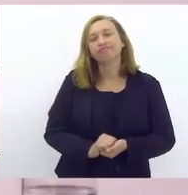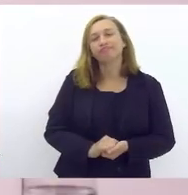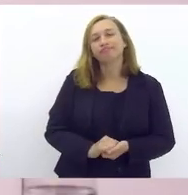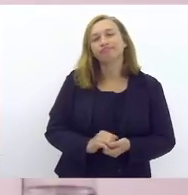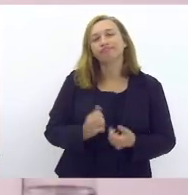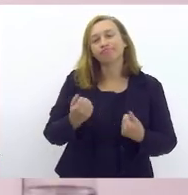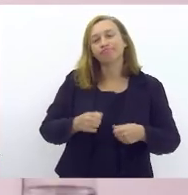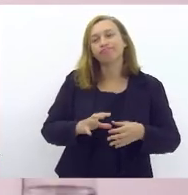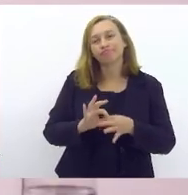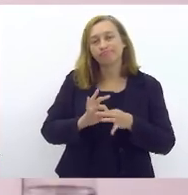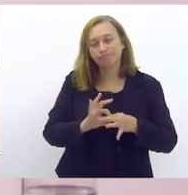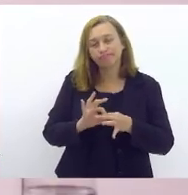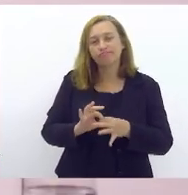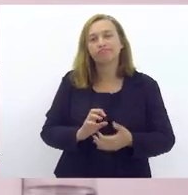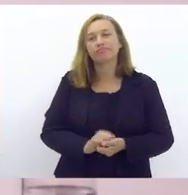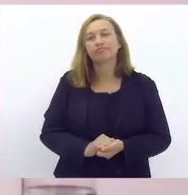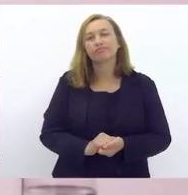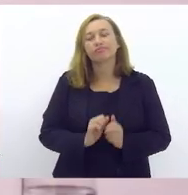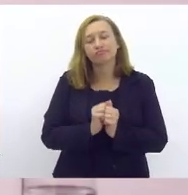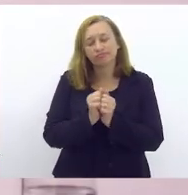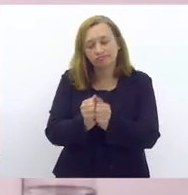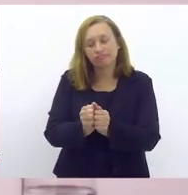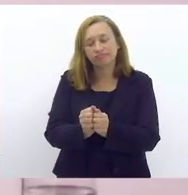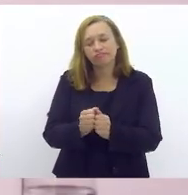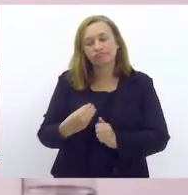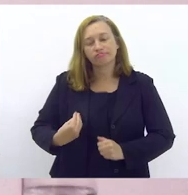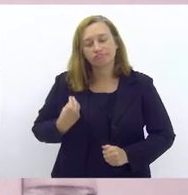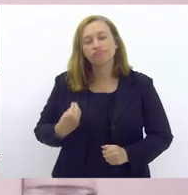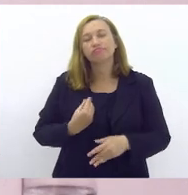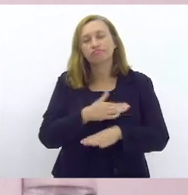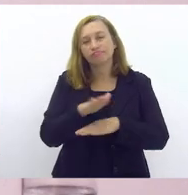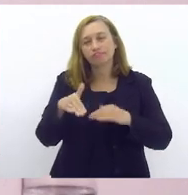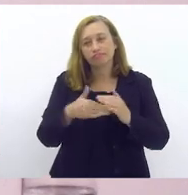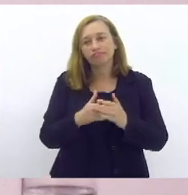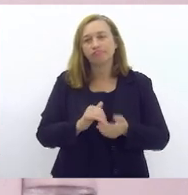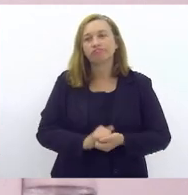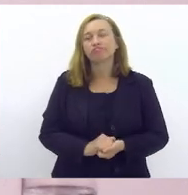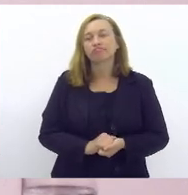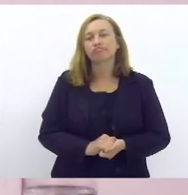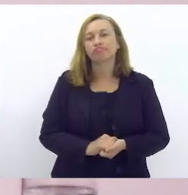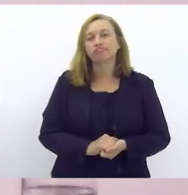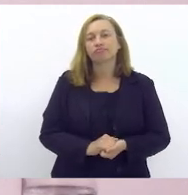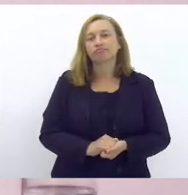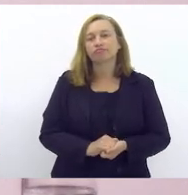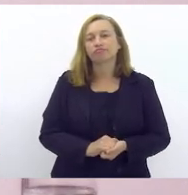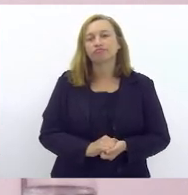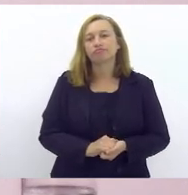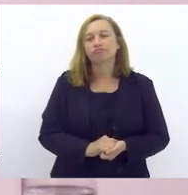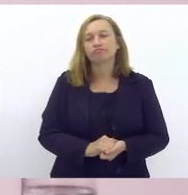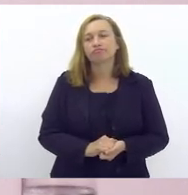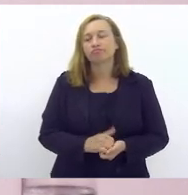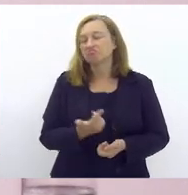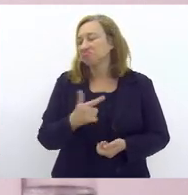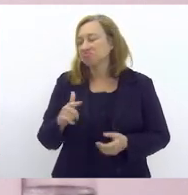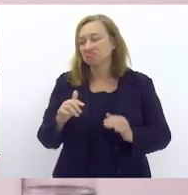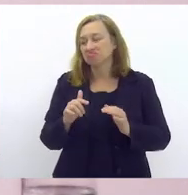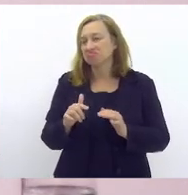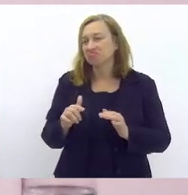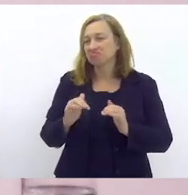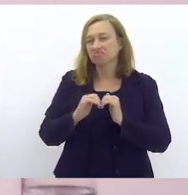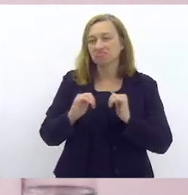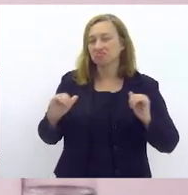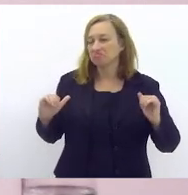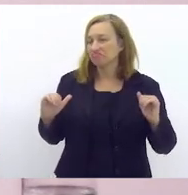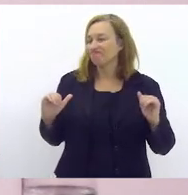nos unir, precisamos estar juntos, todo mundo, não ter diferença, não há